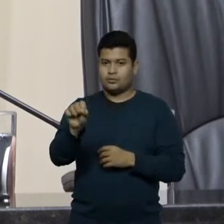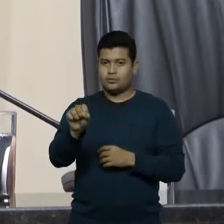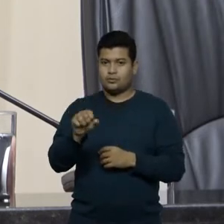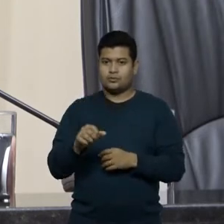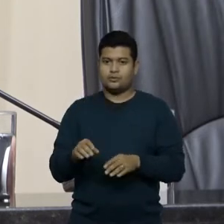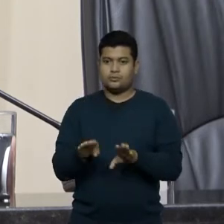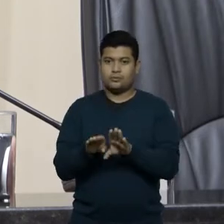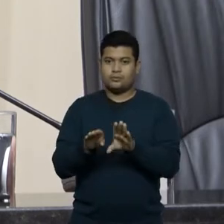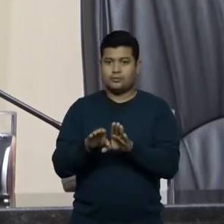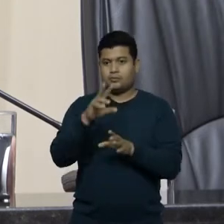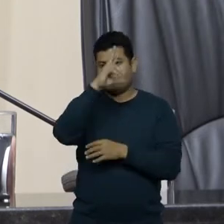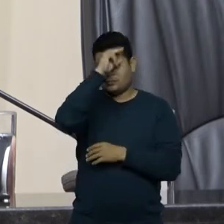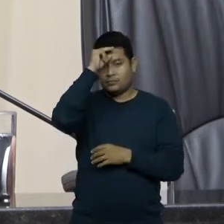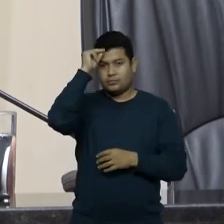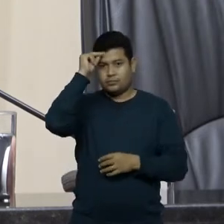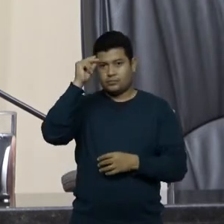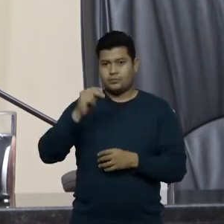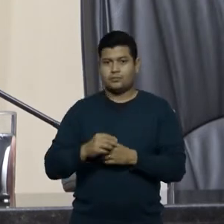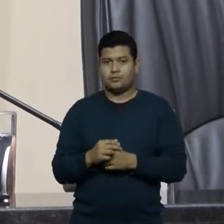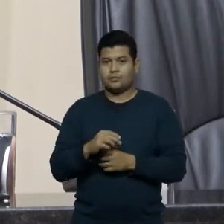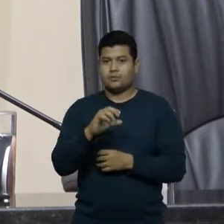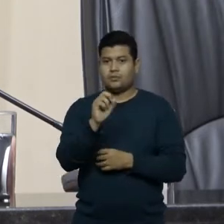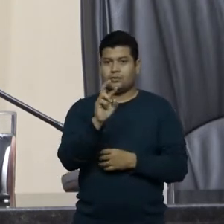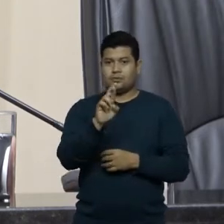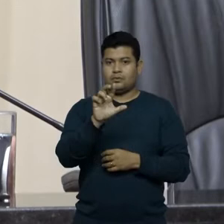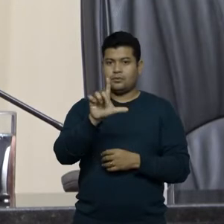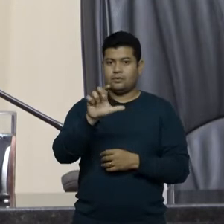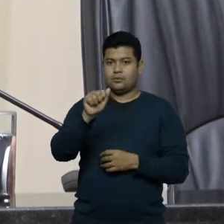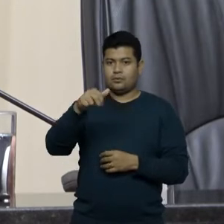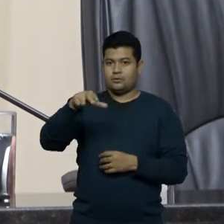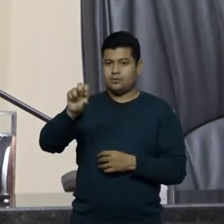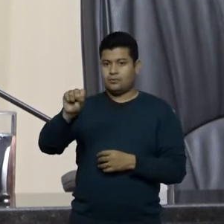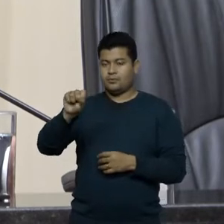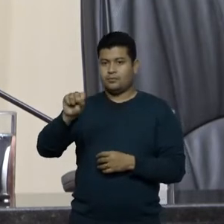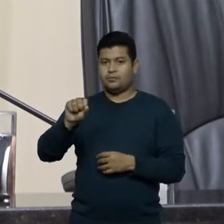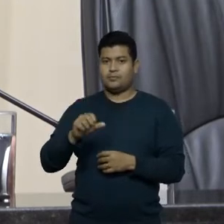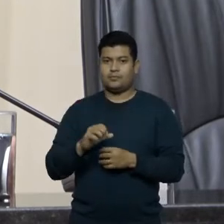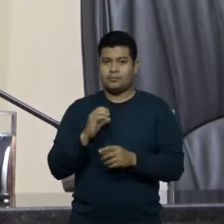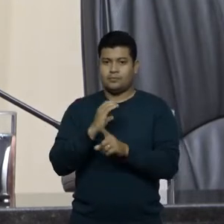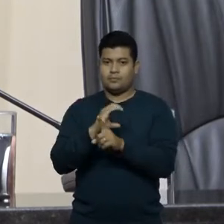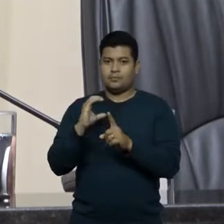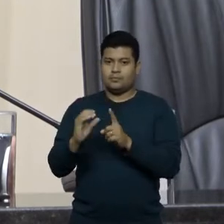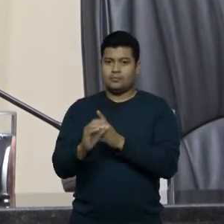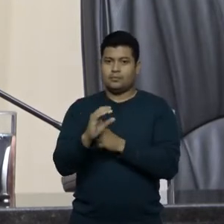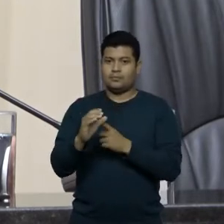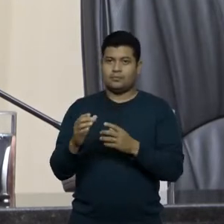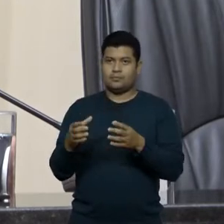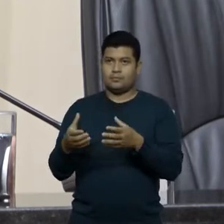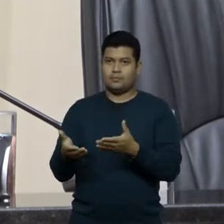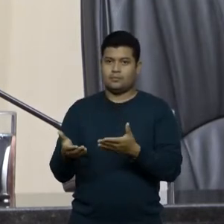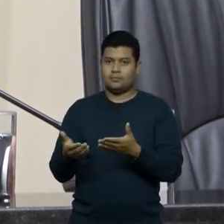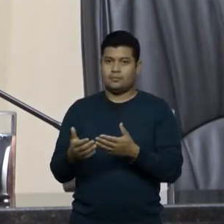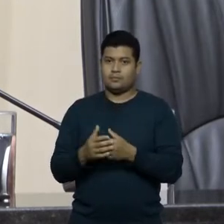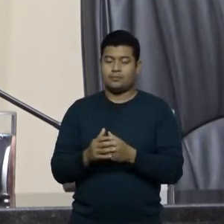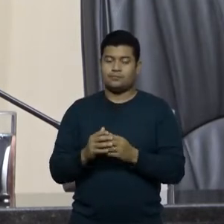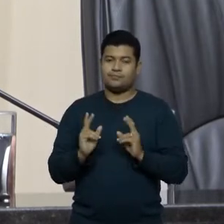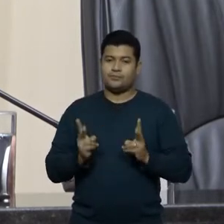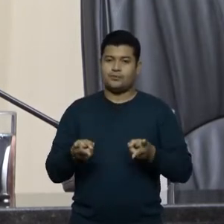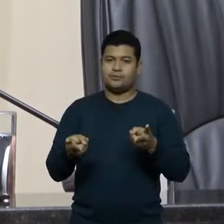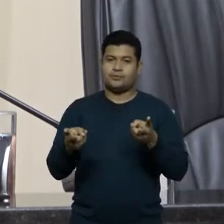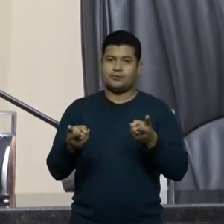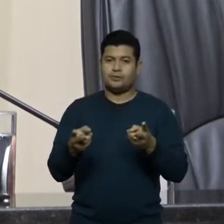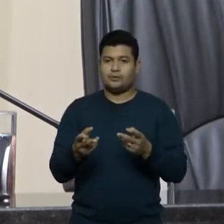excelentíssimo prefeito do município de oleões' George pop na comunidade Na continuidade